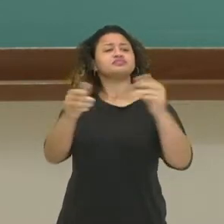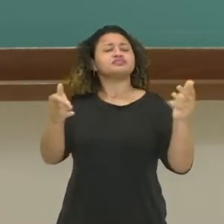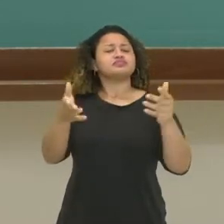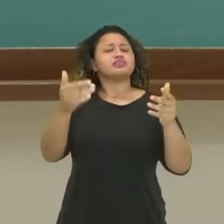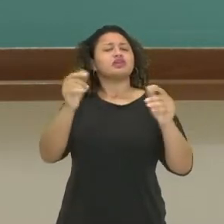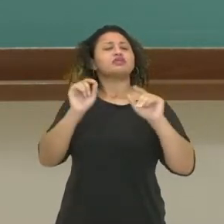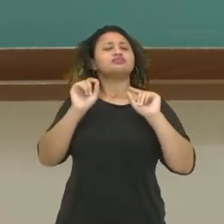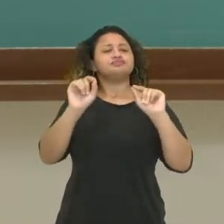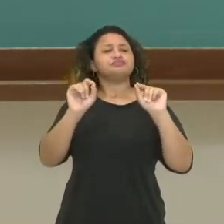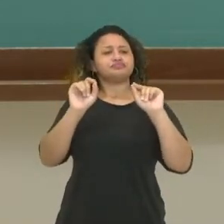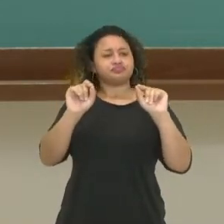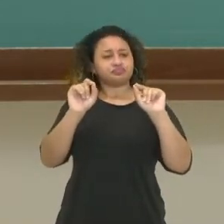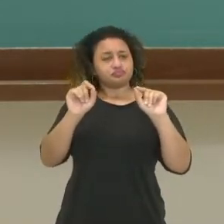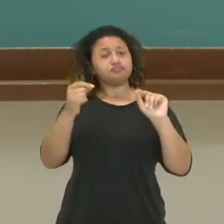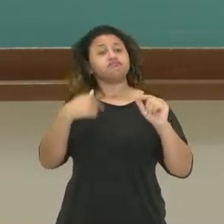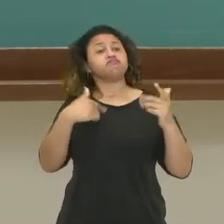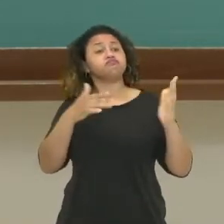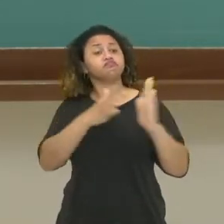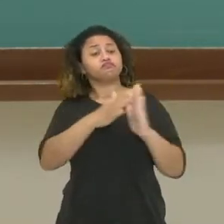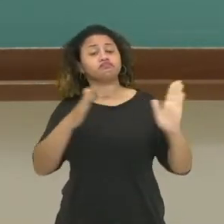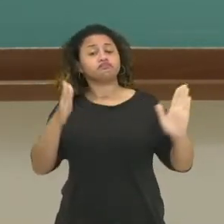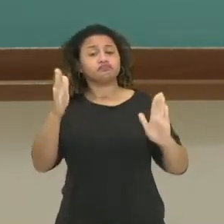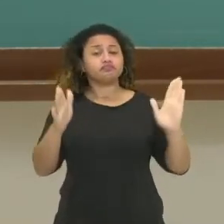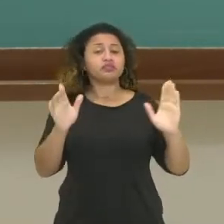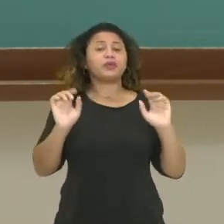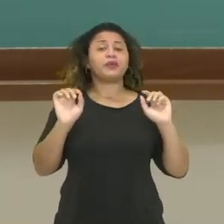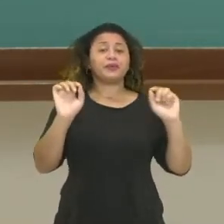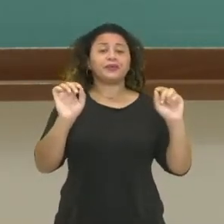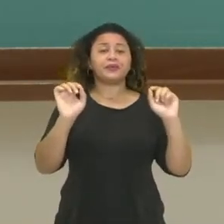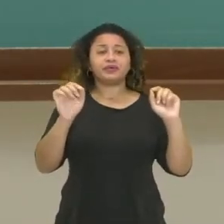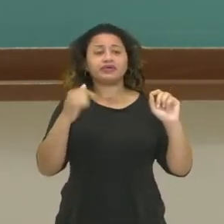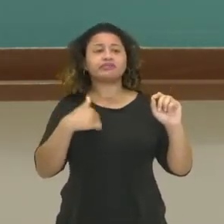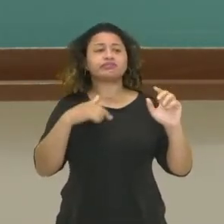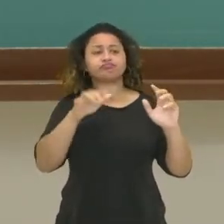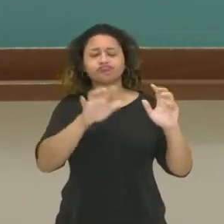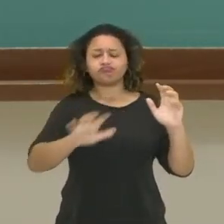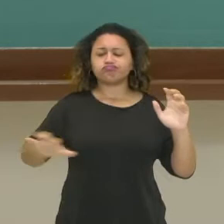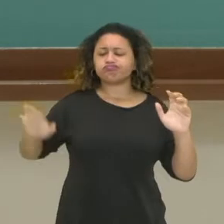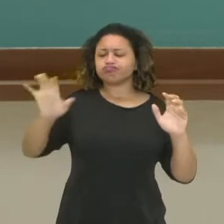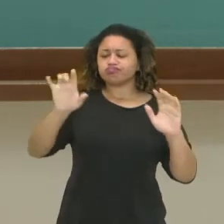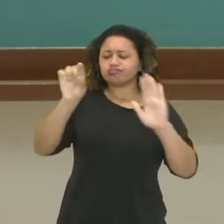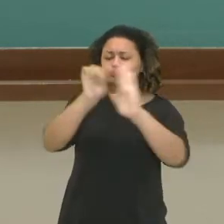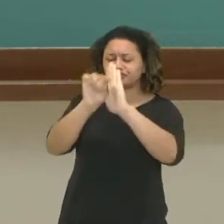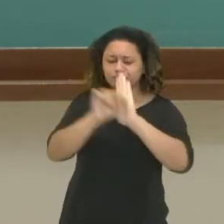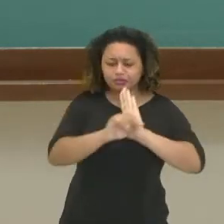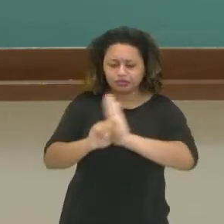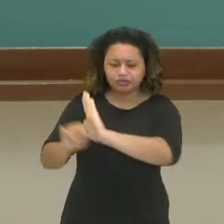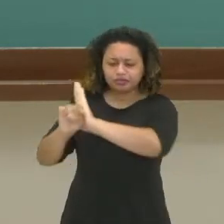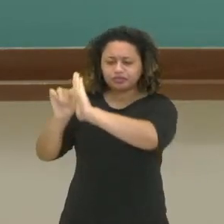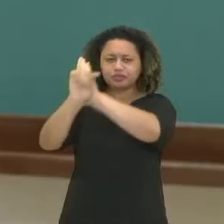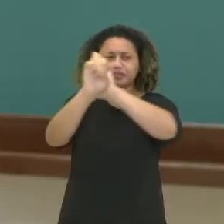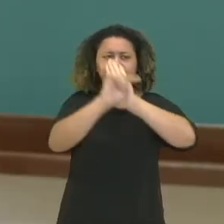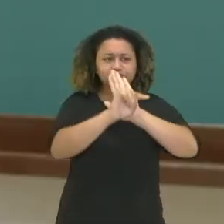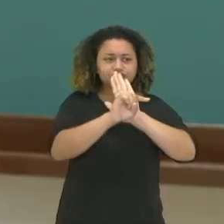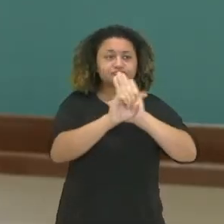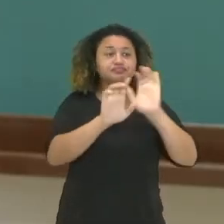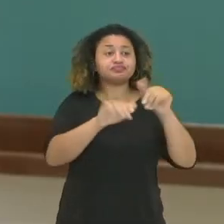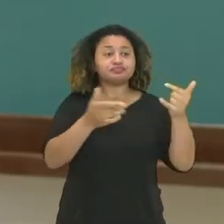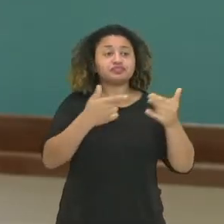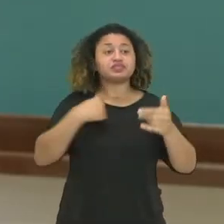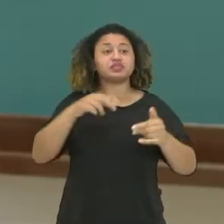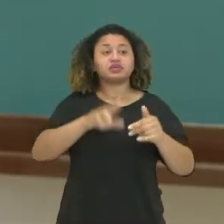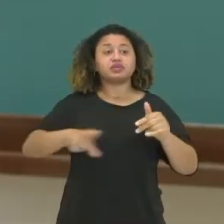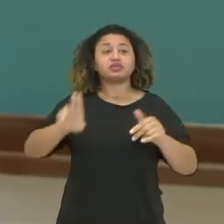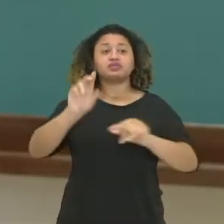uma brainstorm, ou seja, vamos fazer uma tempestade de perguntas e para isso usaremos